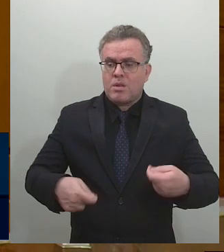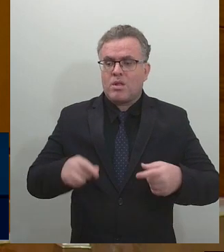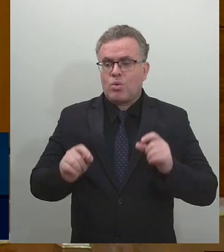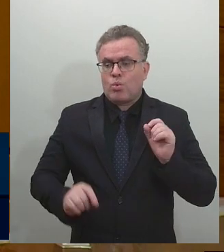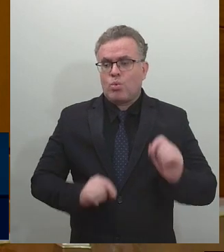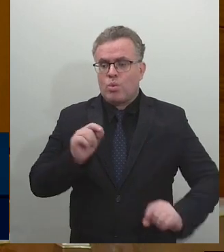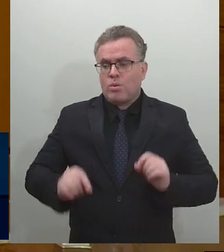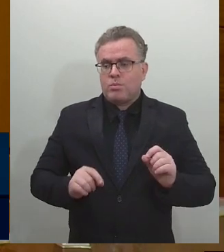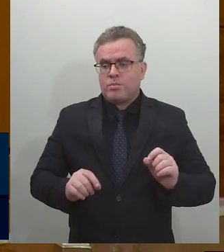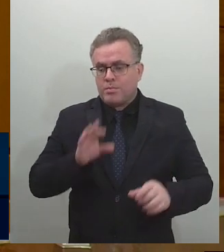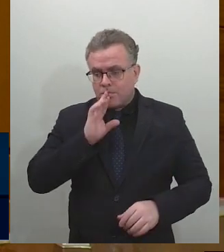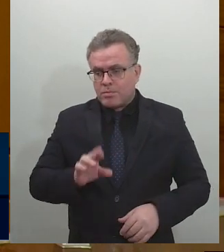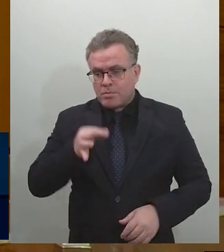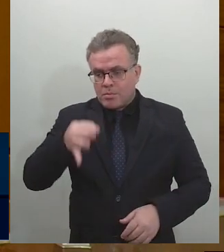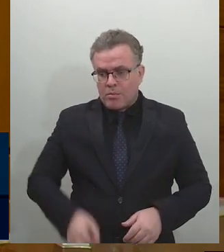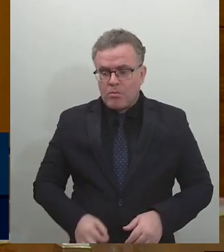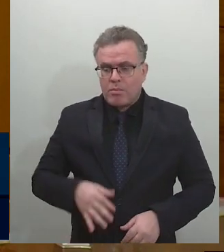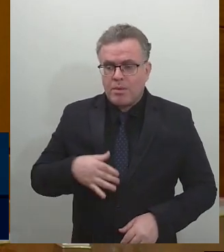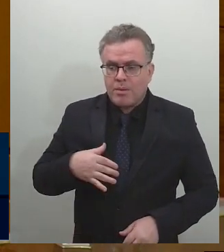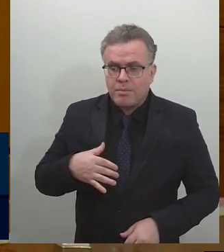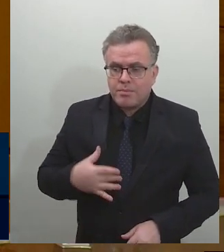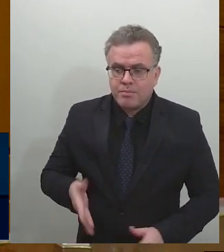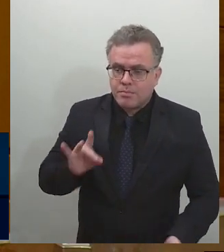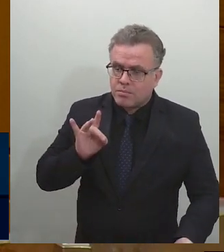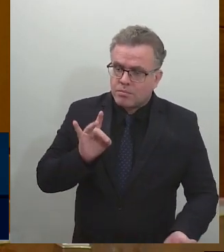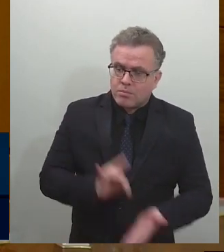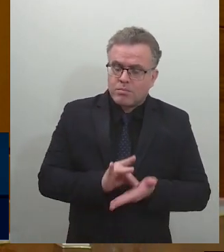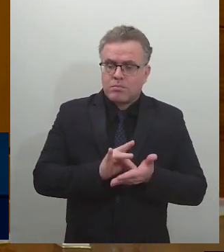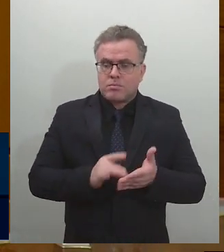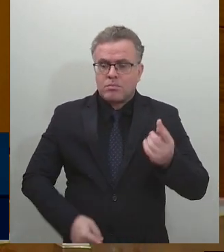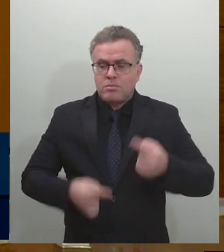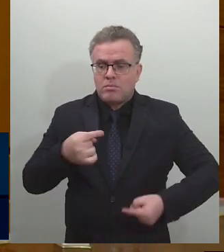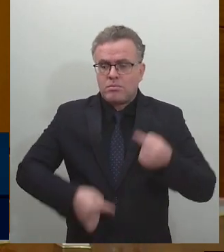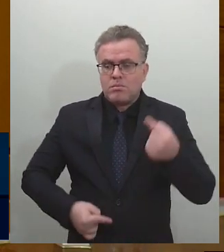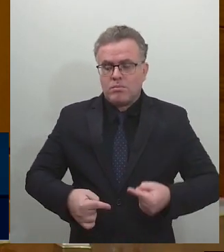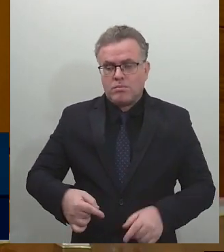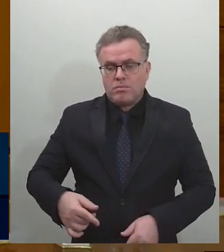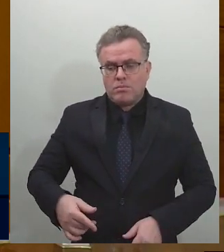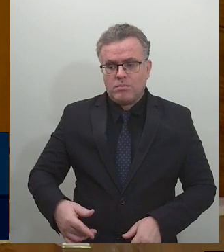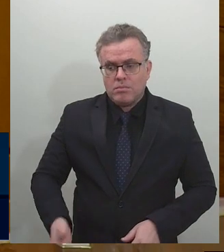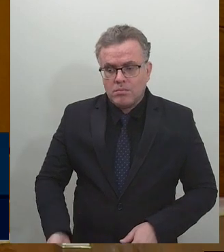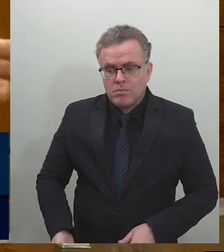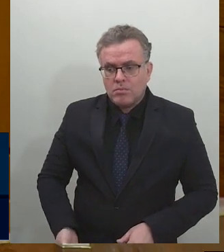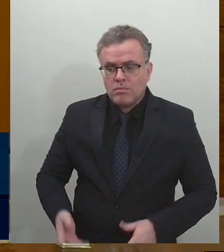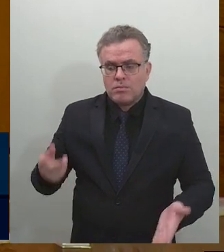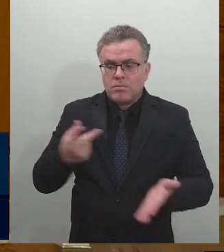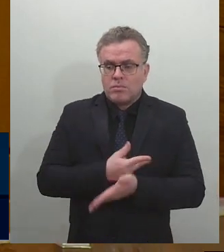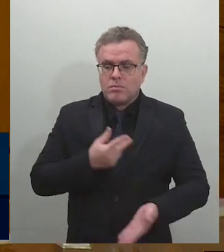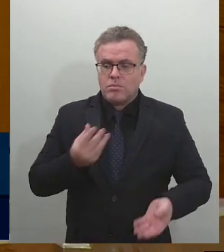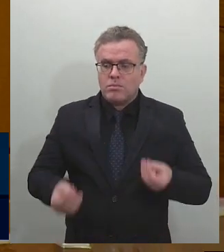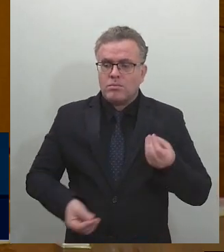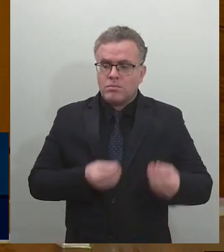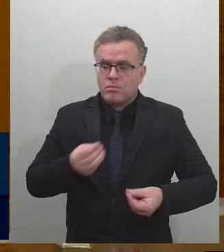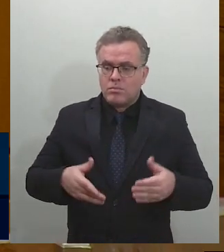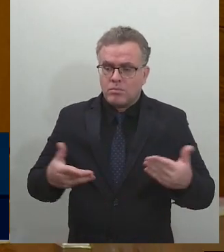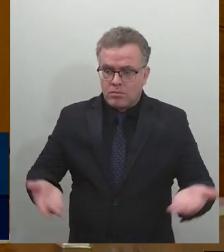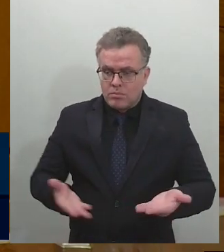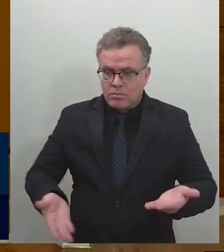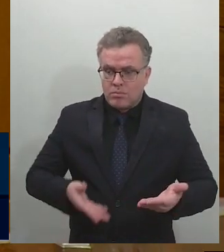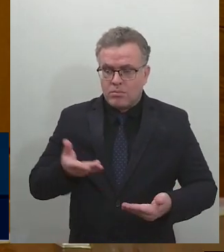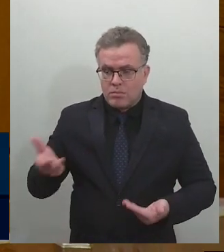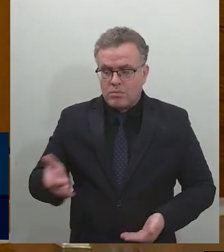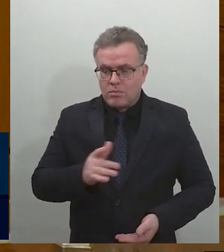mais efetivos das políticas públicas que estão sendo aí executadas pelo atual governo. Também estou inscrito